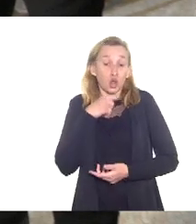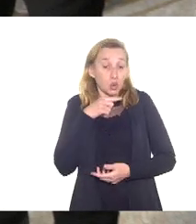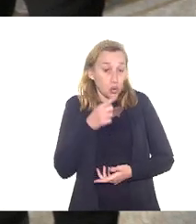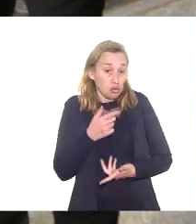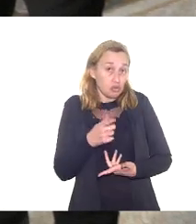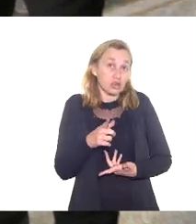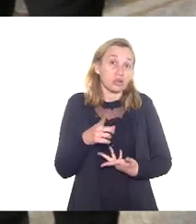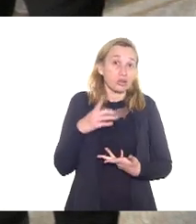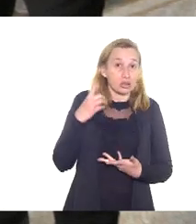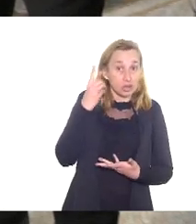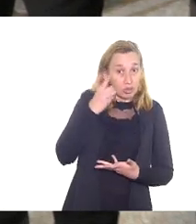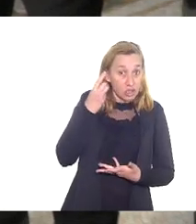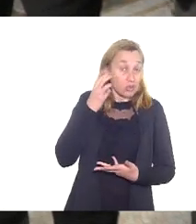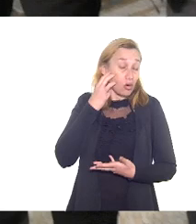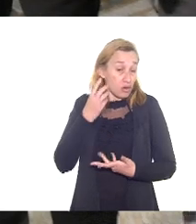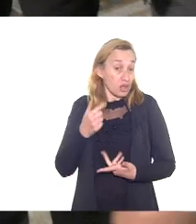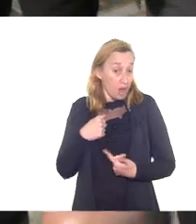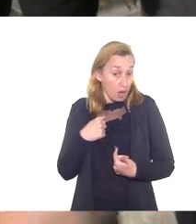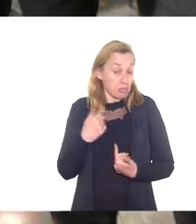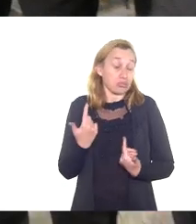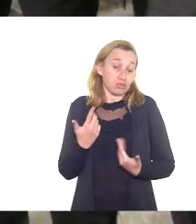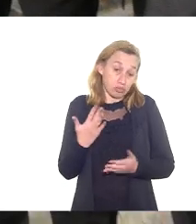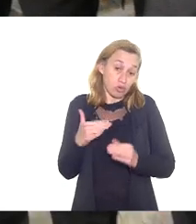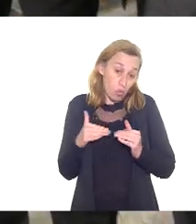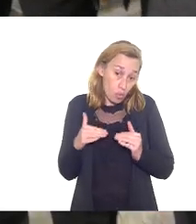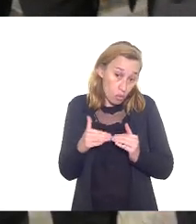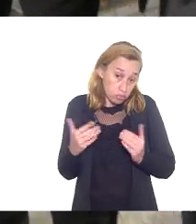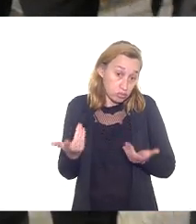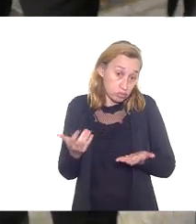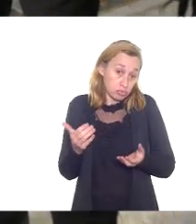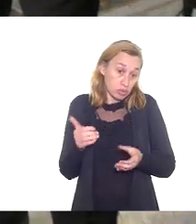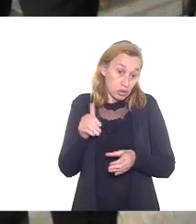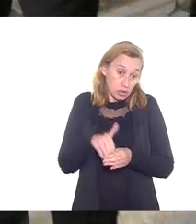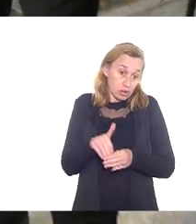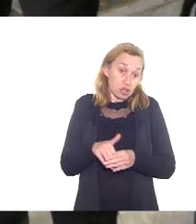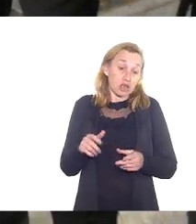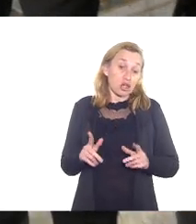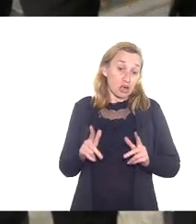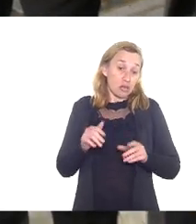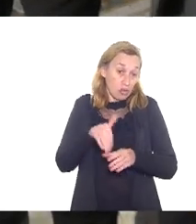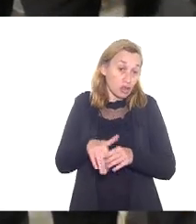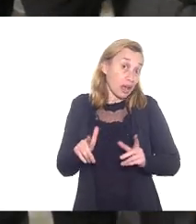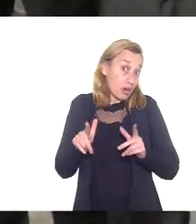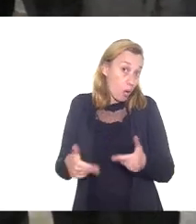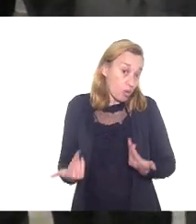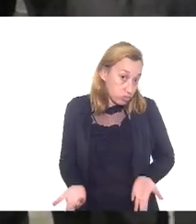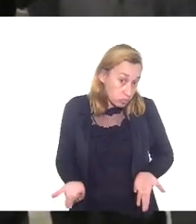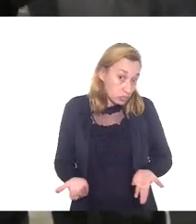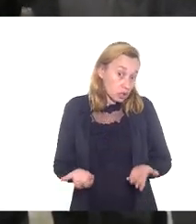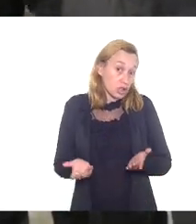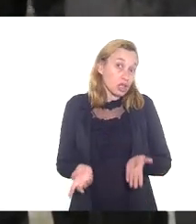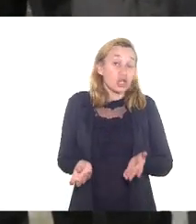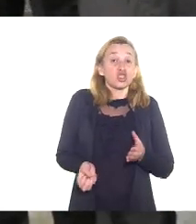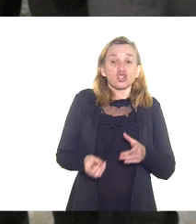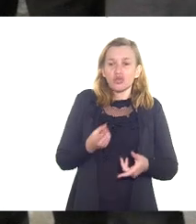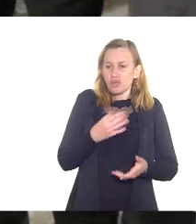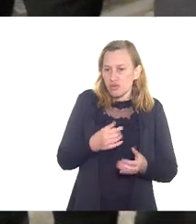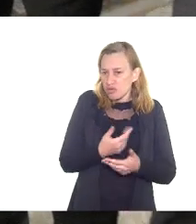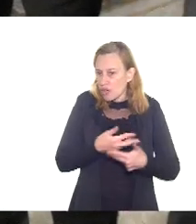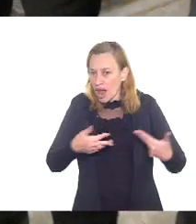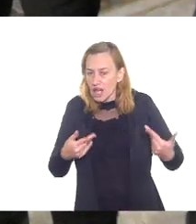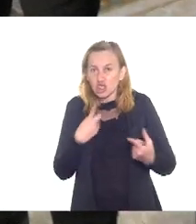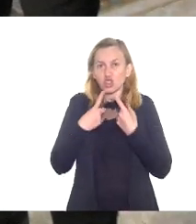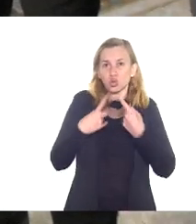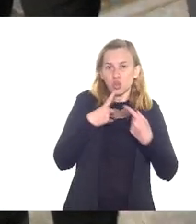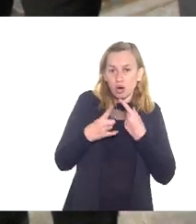Valdec e eu aqui concordamos de que, então, a gente vota da maneira que está, que é uma maneira, foi fruto de muito debate e que